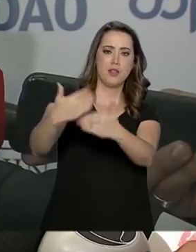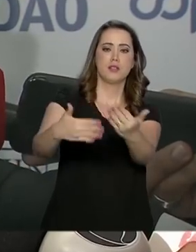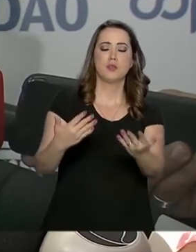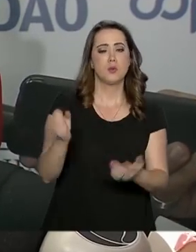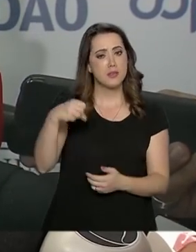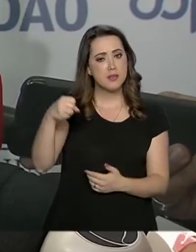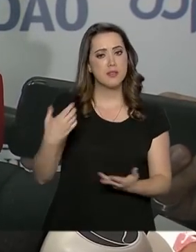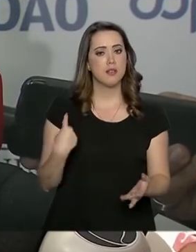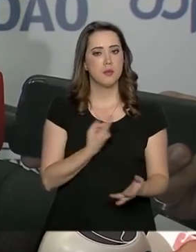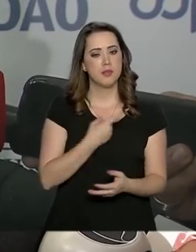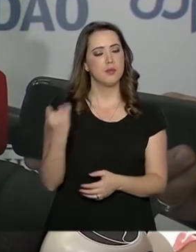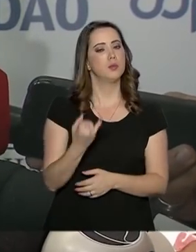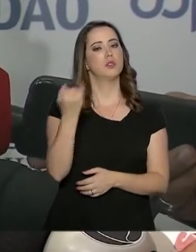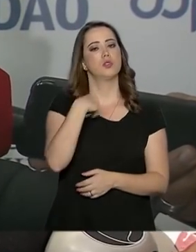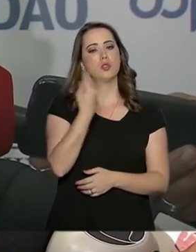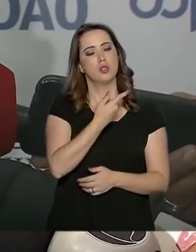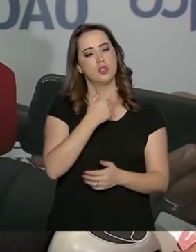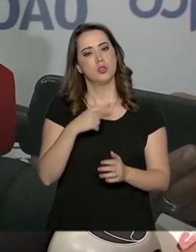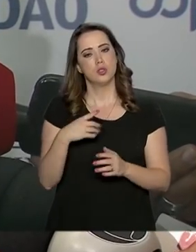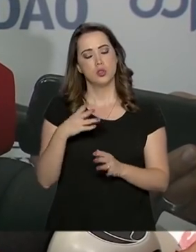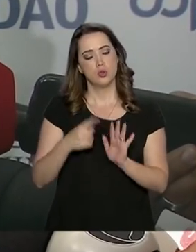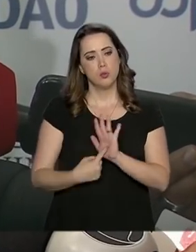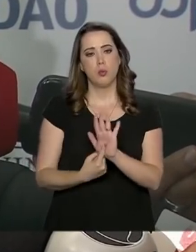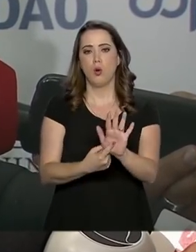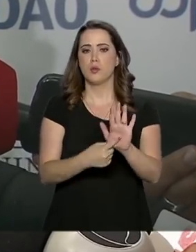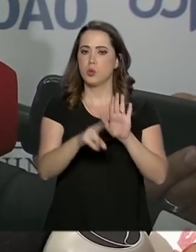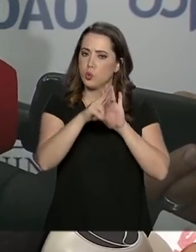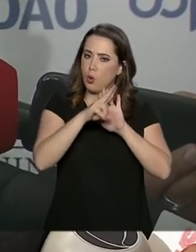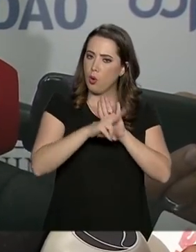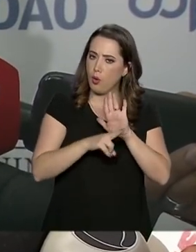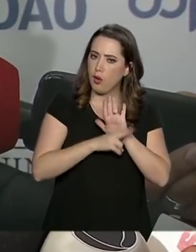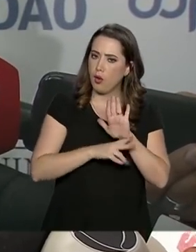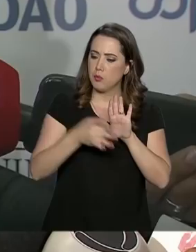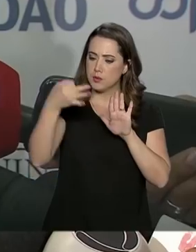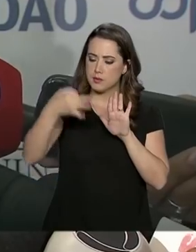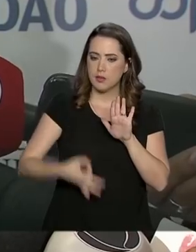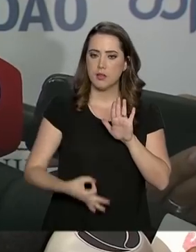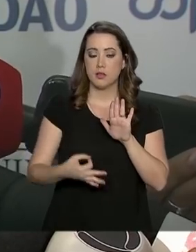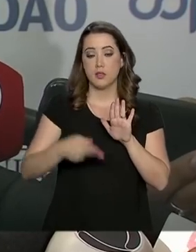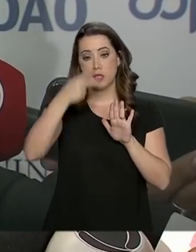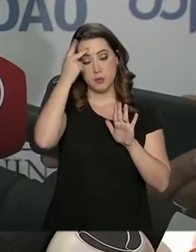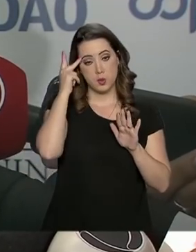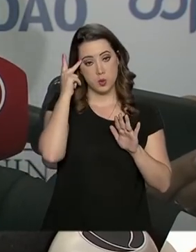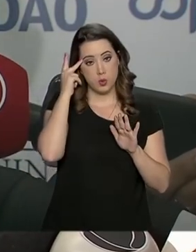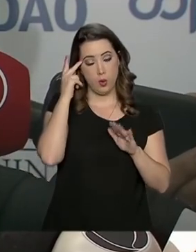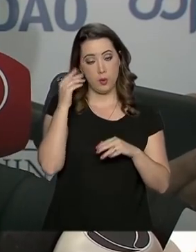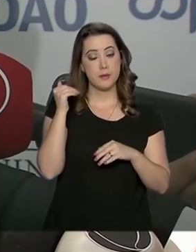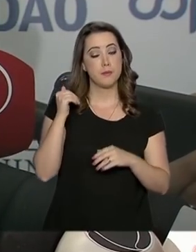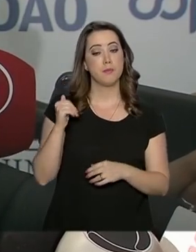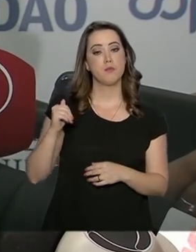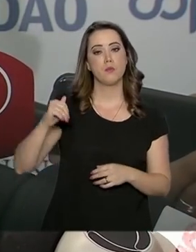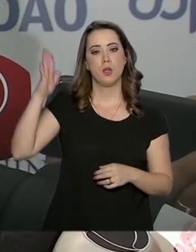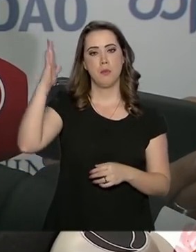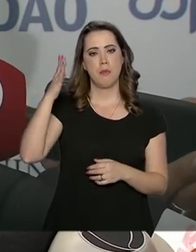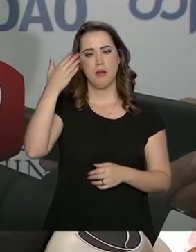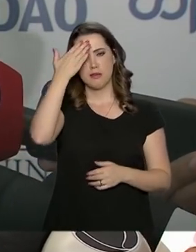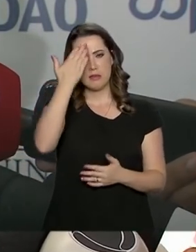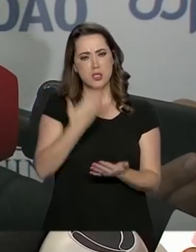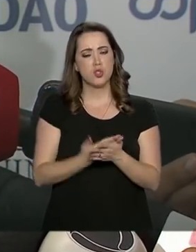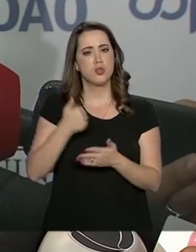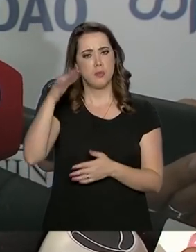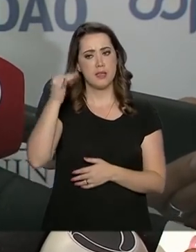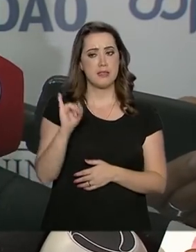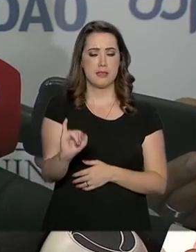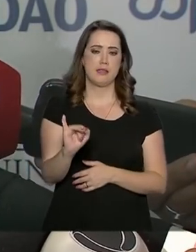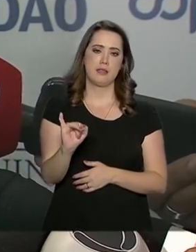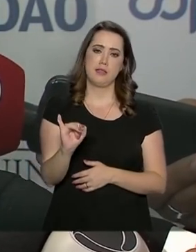nós transformemos isso num padrão né de comportamento Ou seja que as pessoas tenham mais certeza de que se